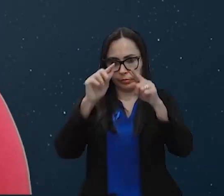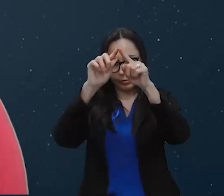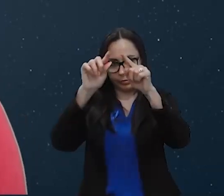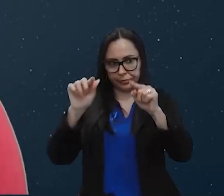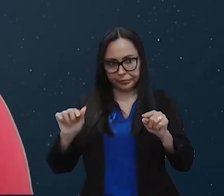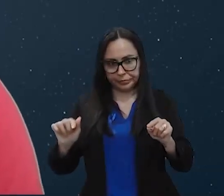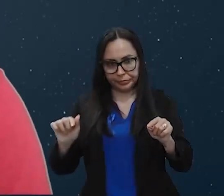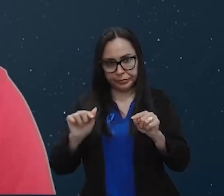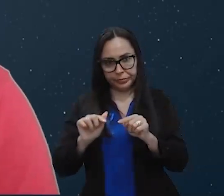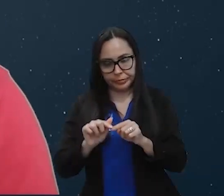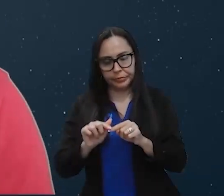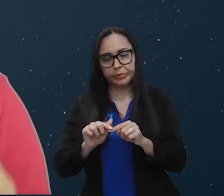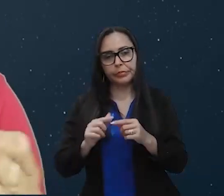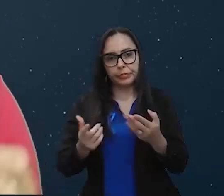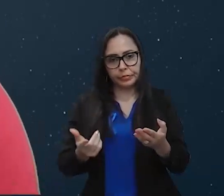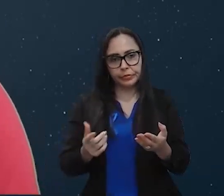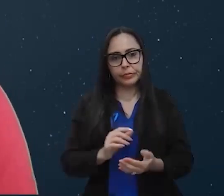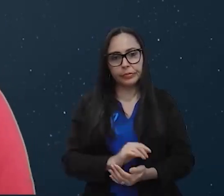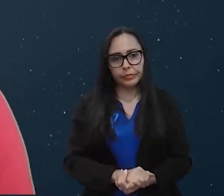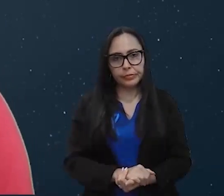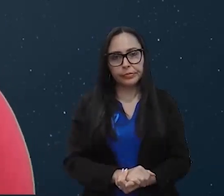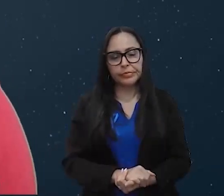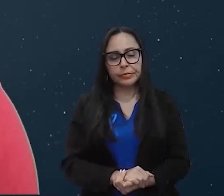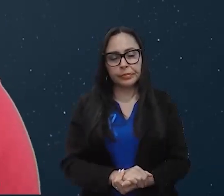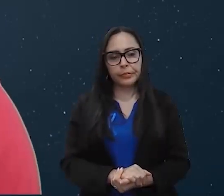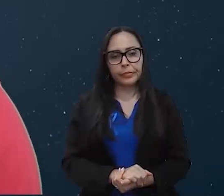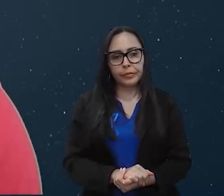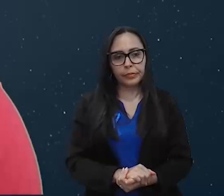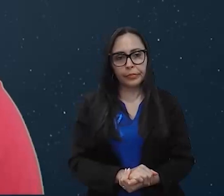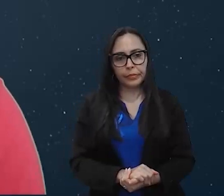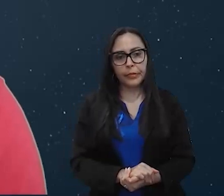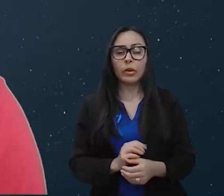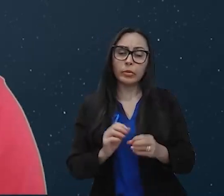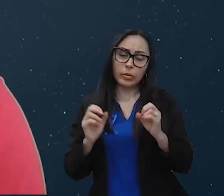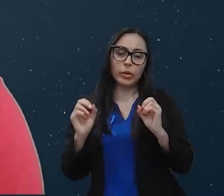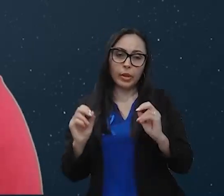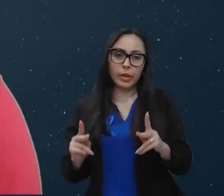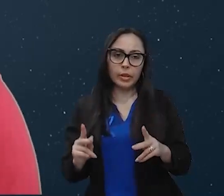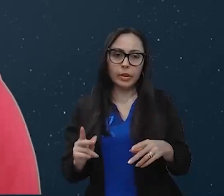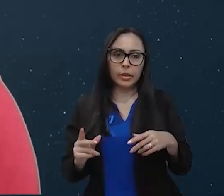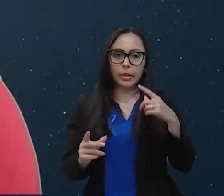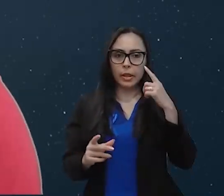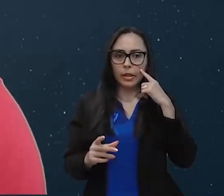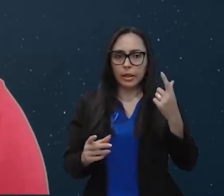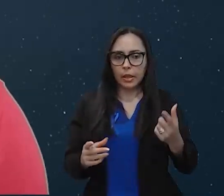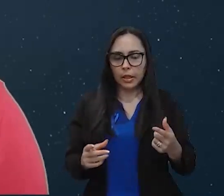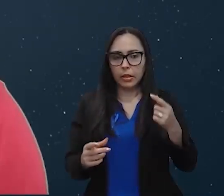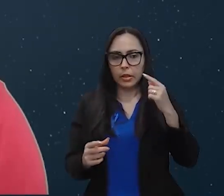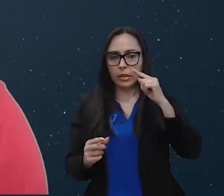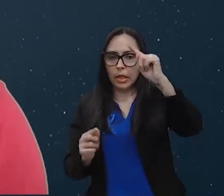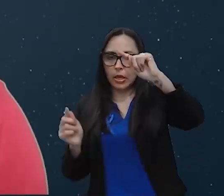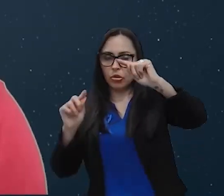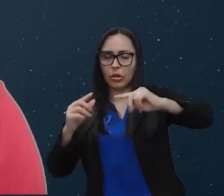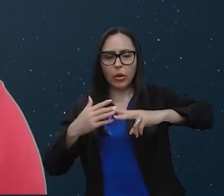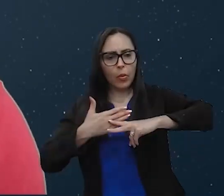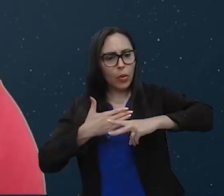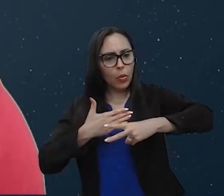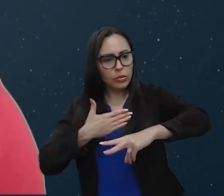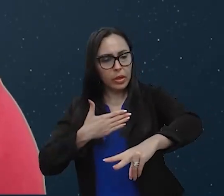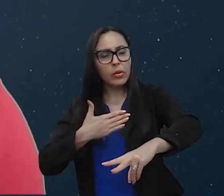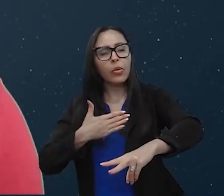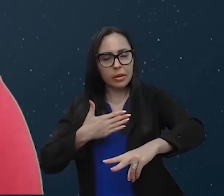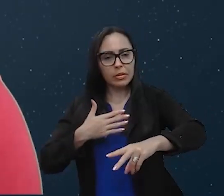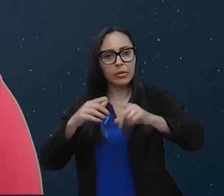Triângulo é uma figura que tem uma figura plana com 3 lados. Ok, ter 3 lados é uma consequência do